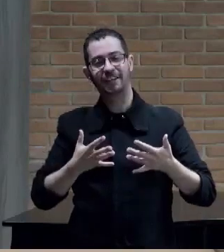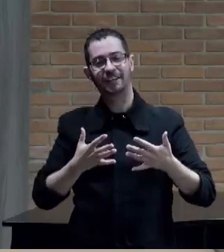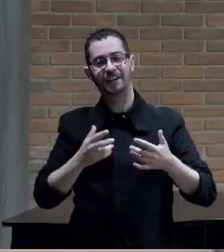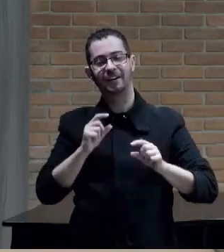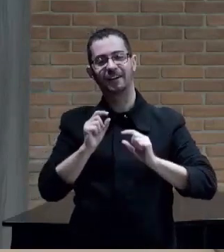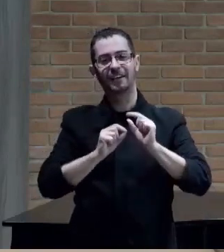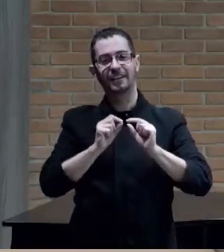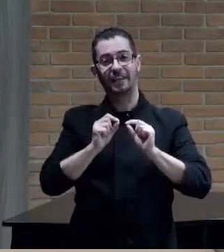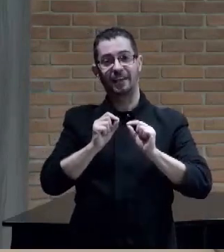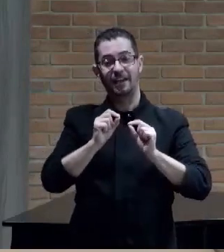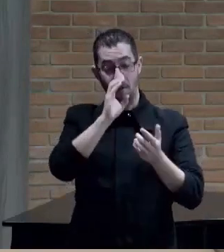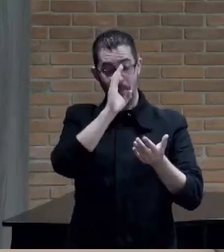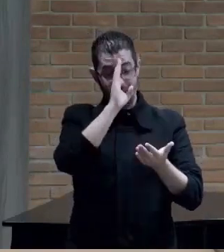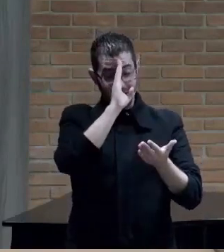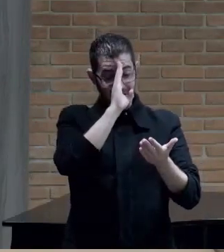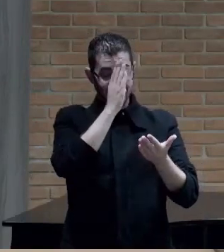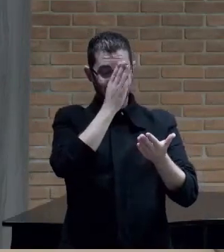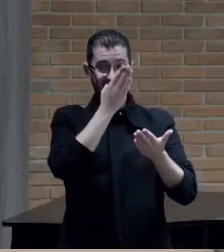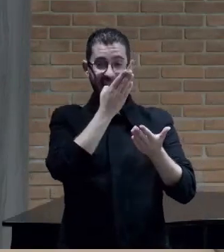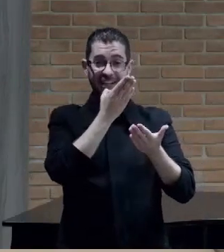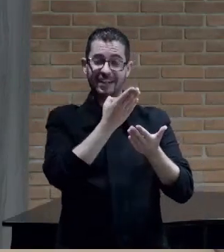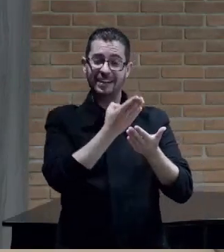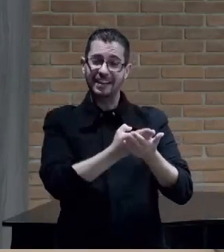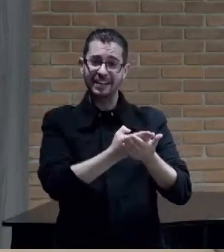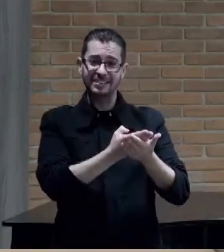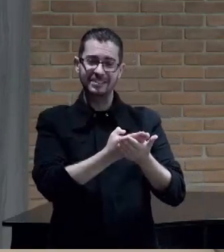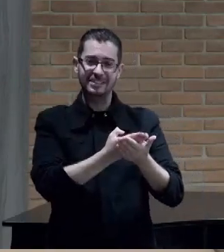uma crença sobrenatural.